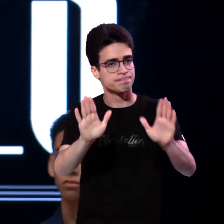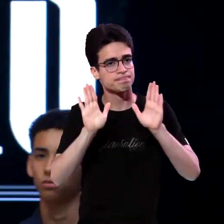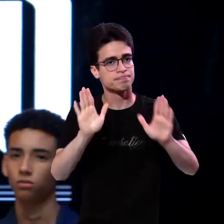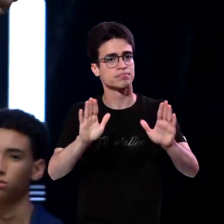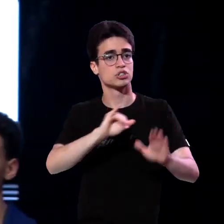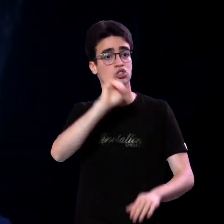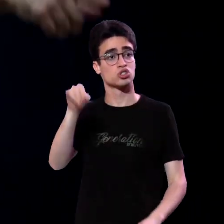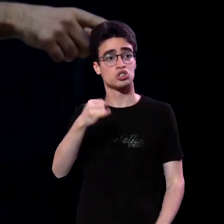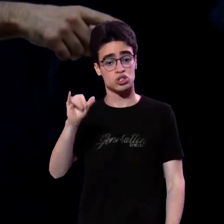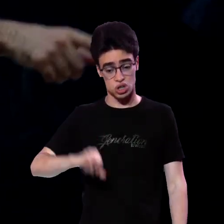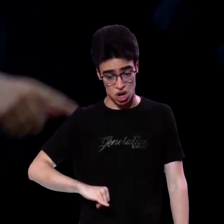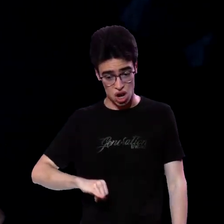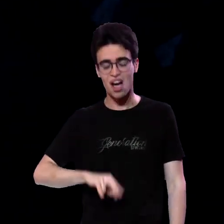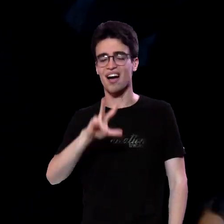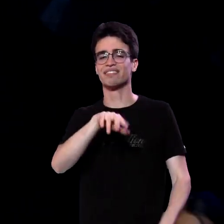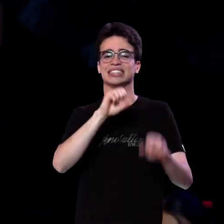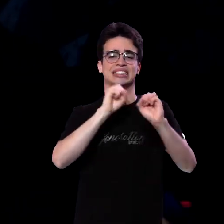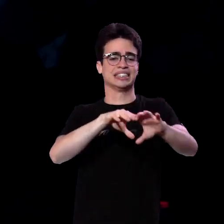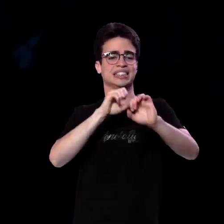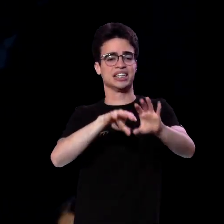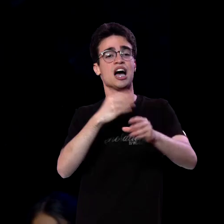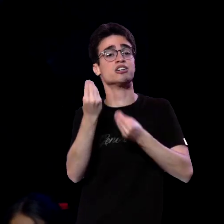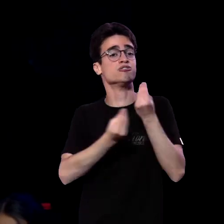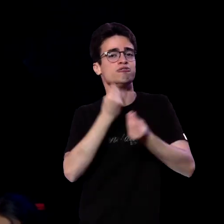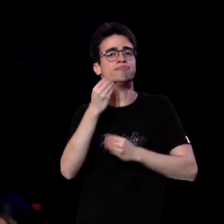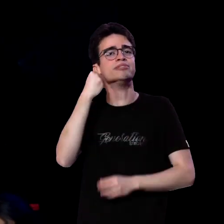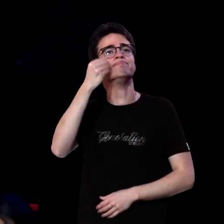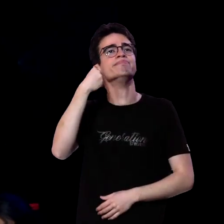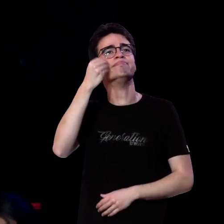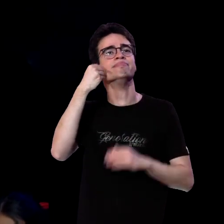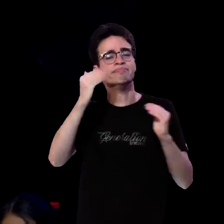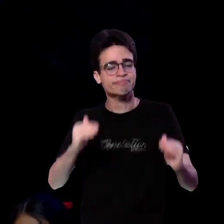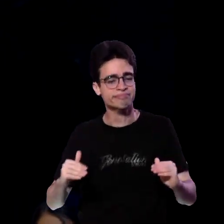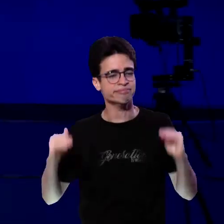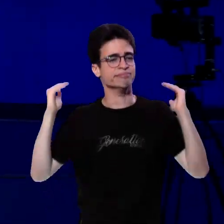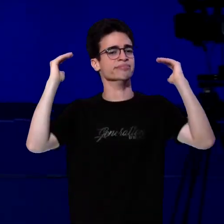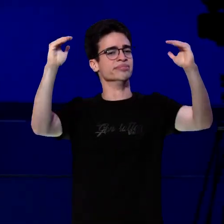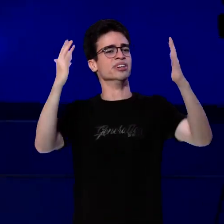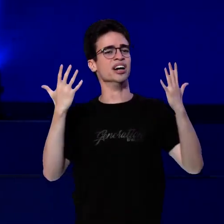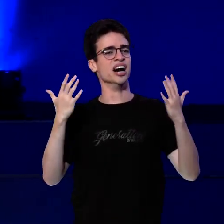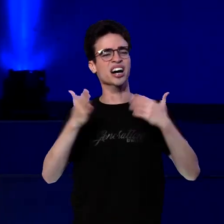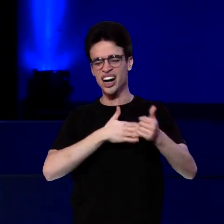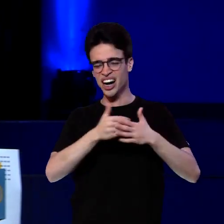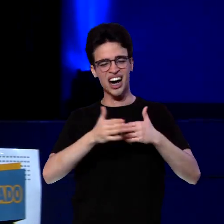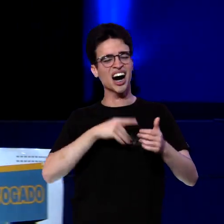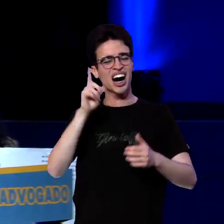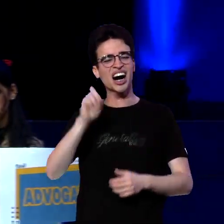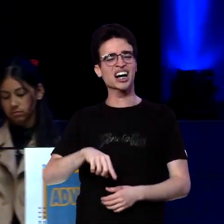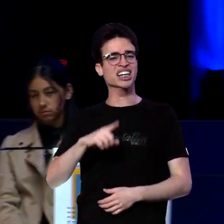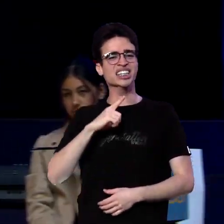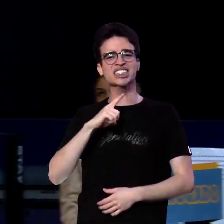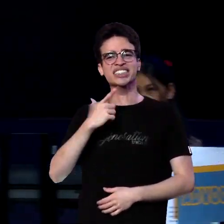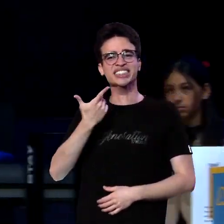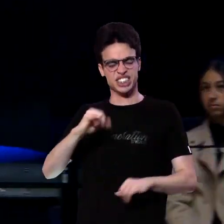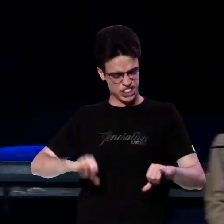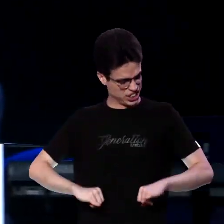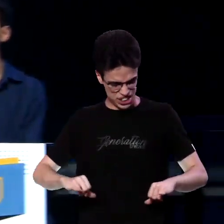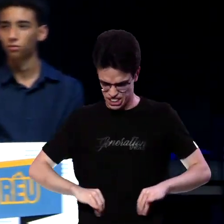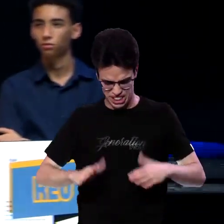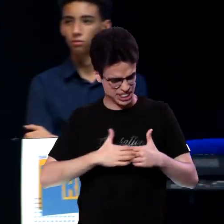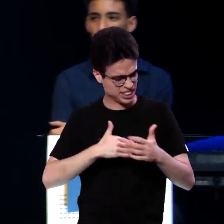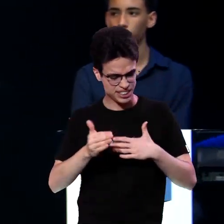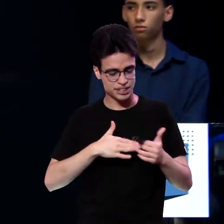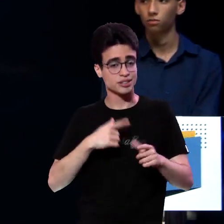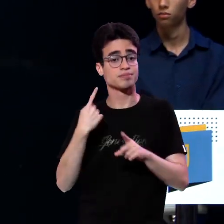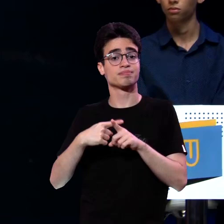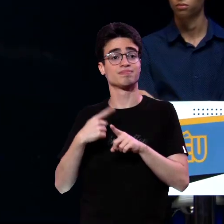como viver coisas maiores com Deus, mesmo em meio ao sofrimento, através do tribunal da graça.